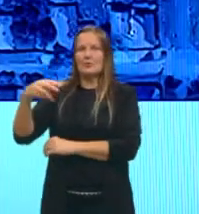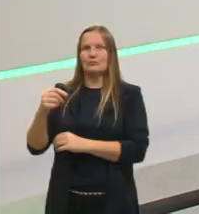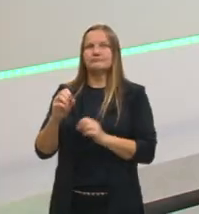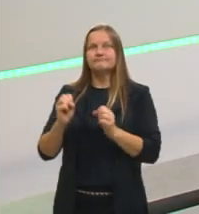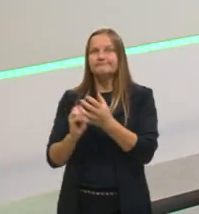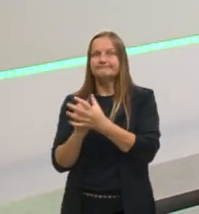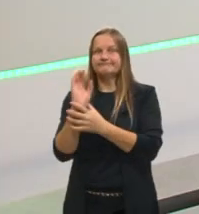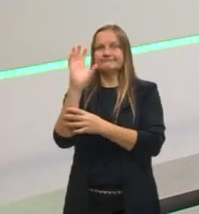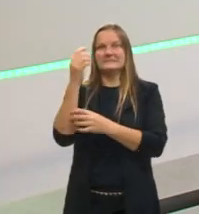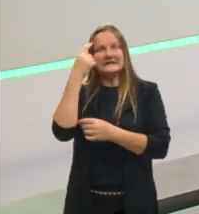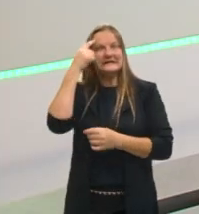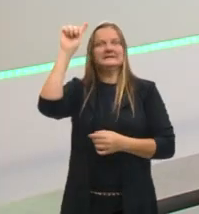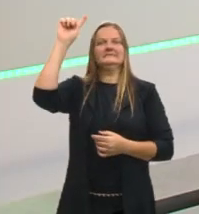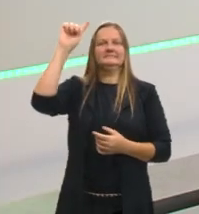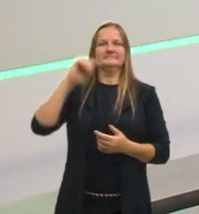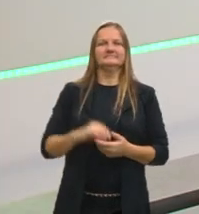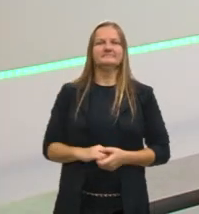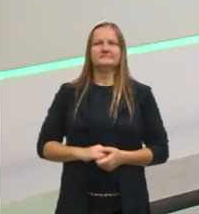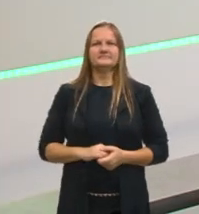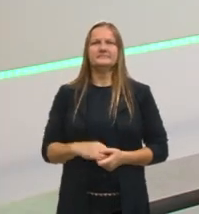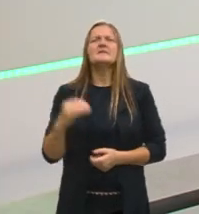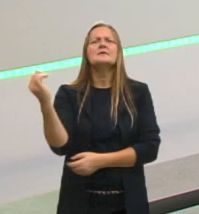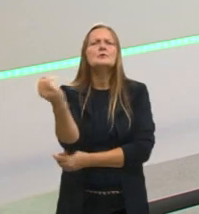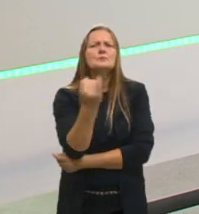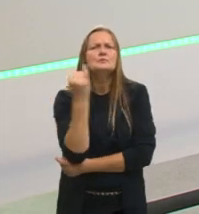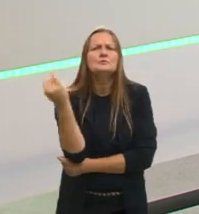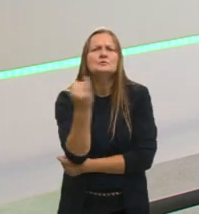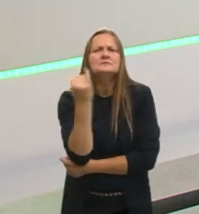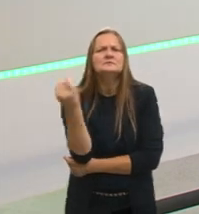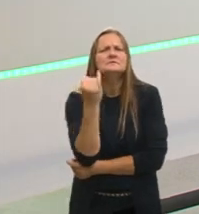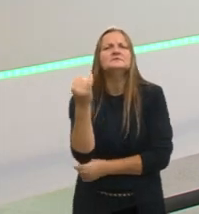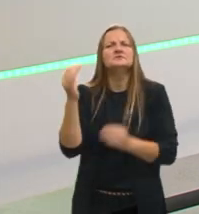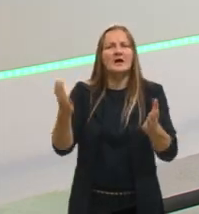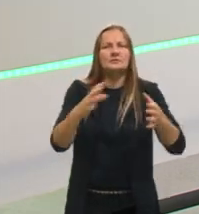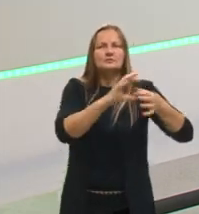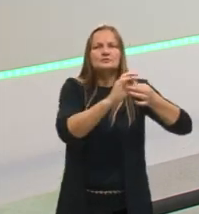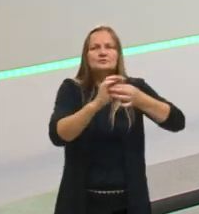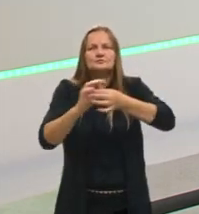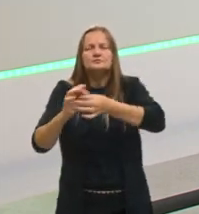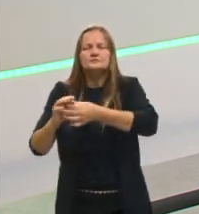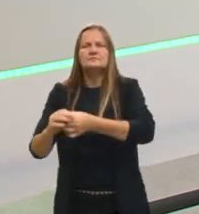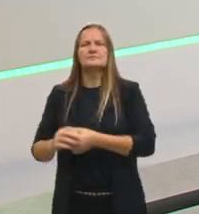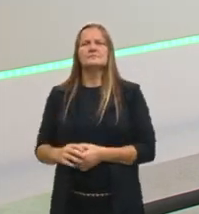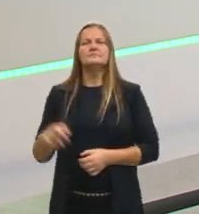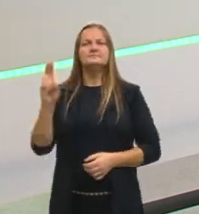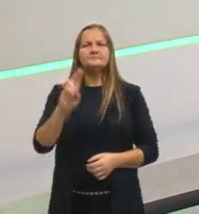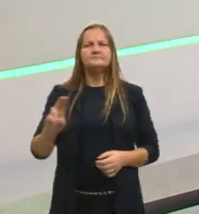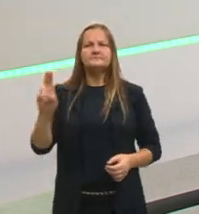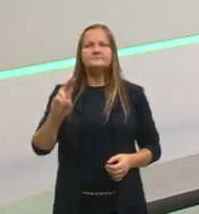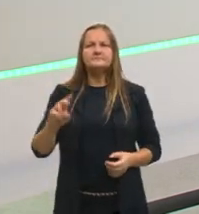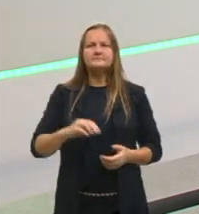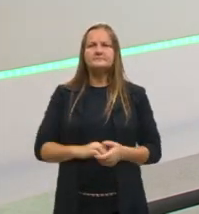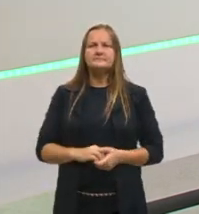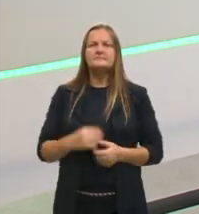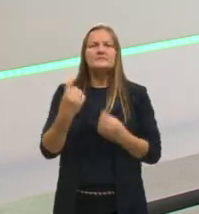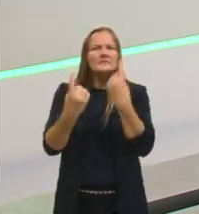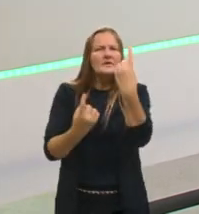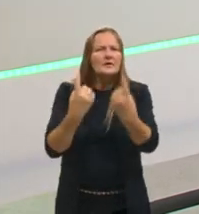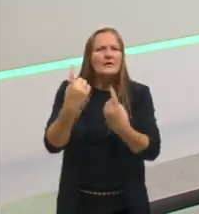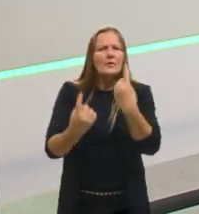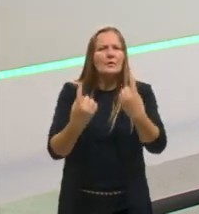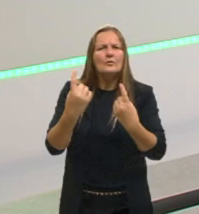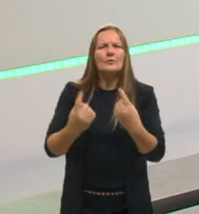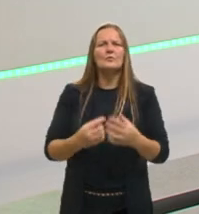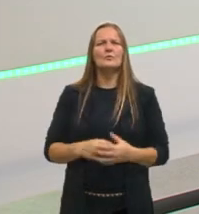e meninos é importantíssimo nos dias de hoje né Nós não só utilizamos isso então nós temos algumas